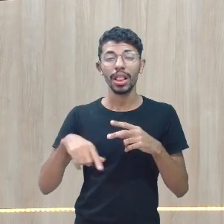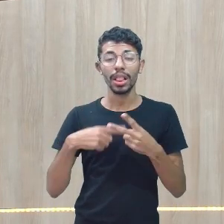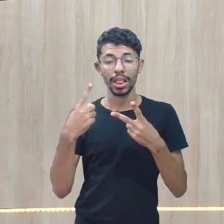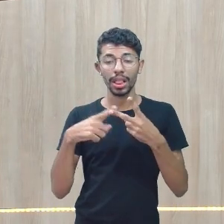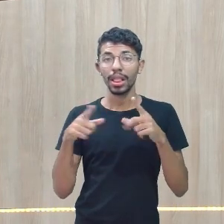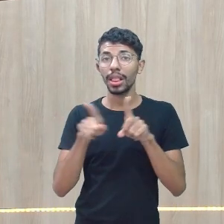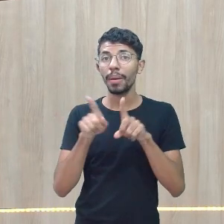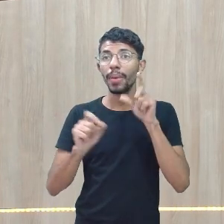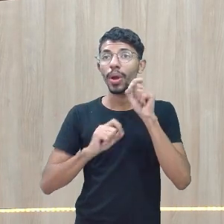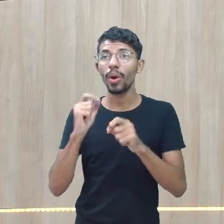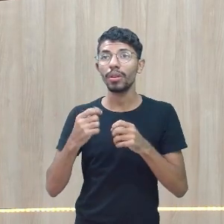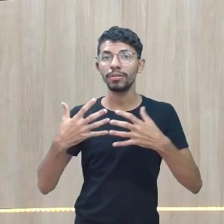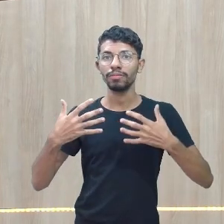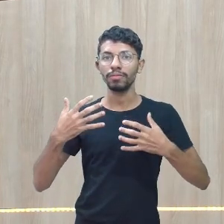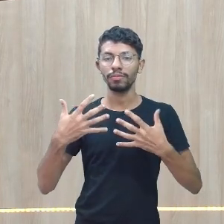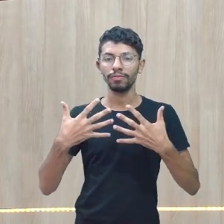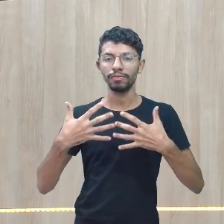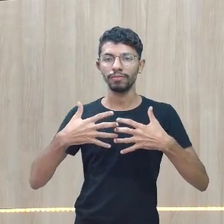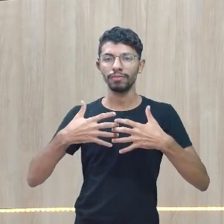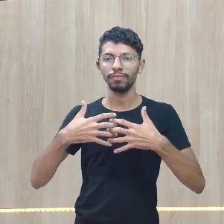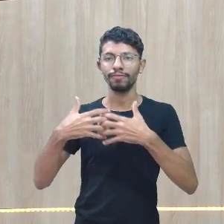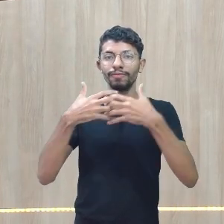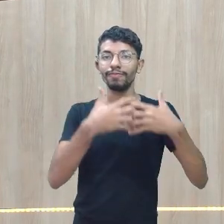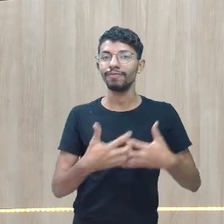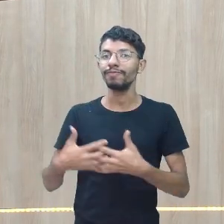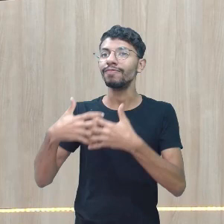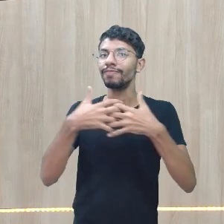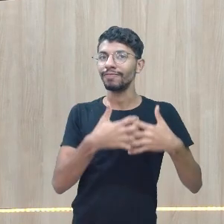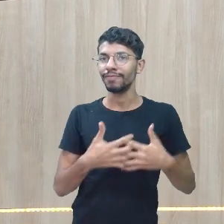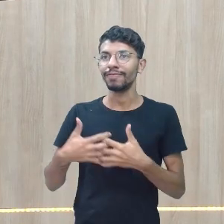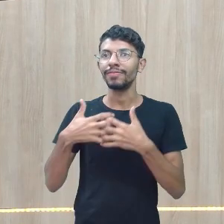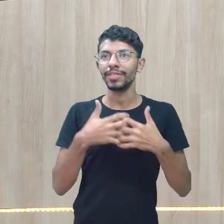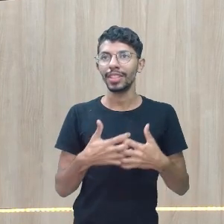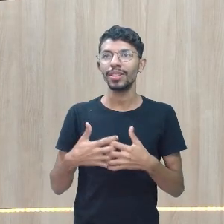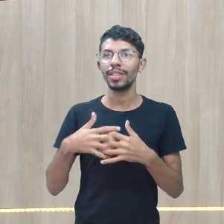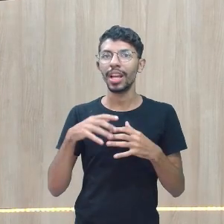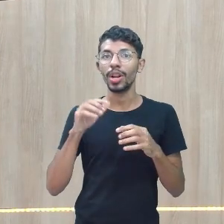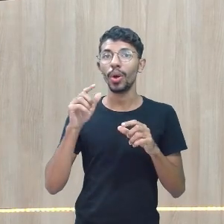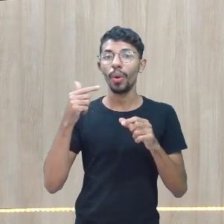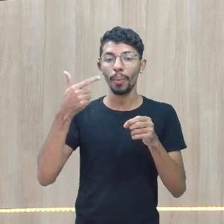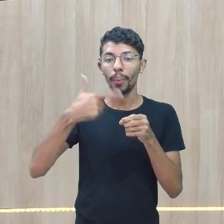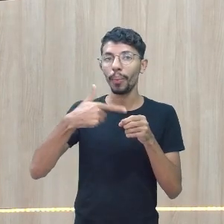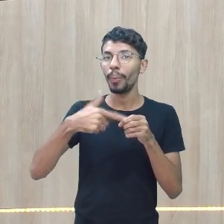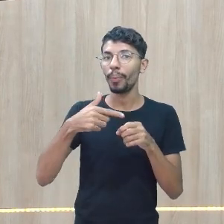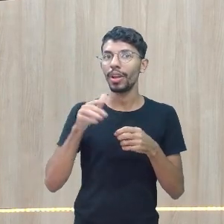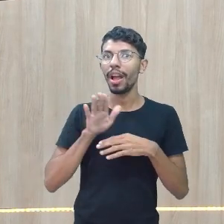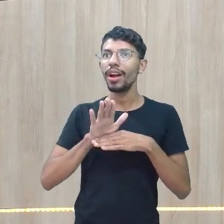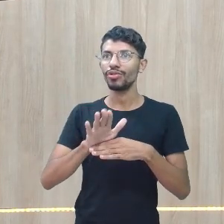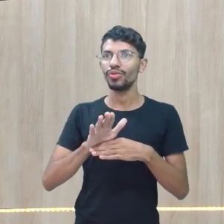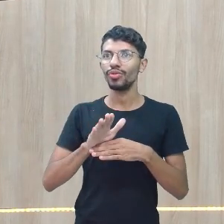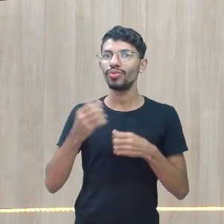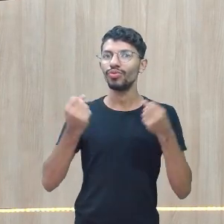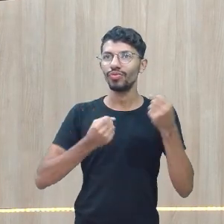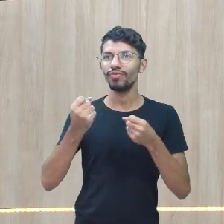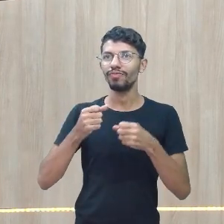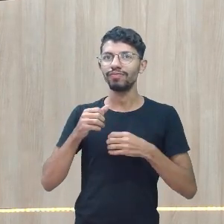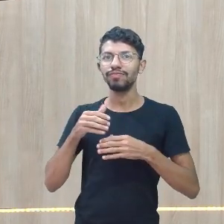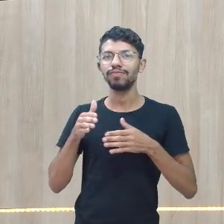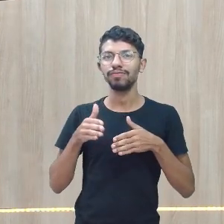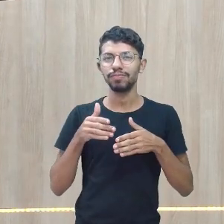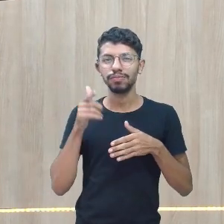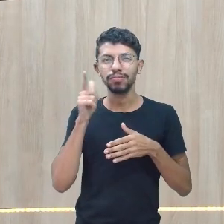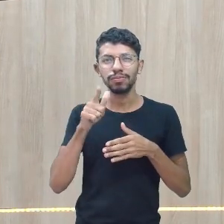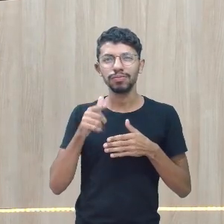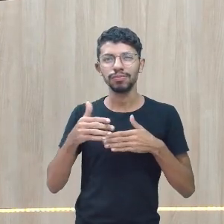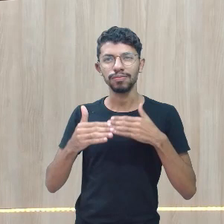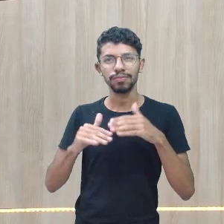até mesmo os aviões. Então, combustível que é derivado aí do petróleo. O que é que nós temos mais, professora? Nós temos uma